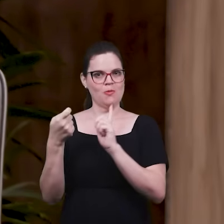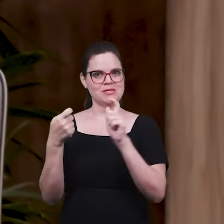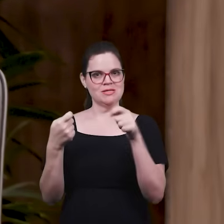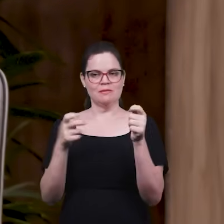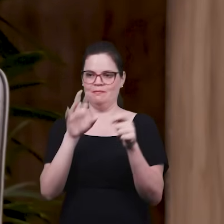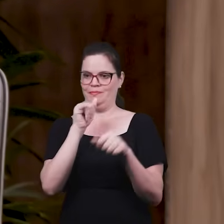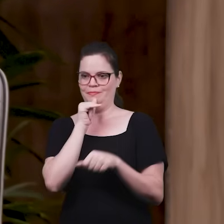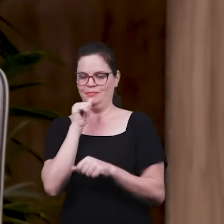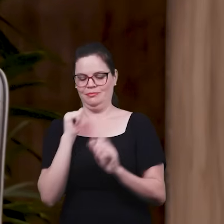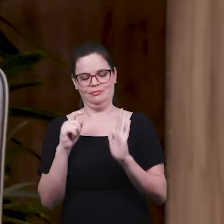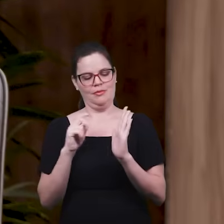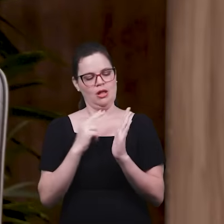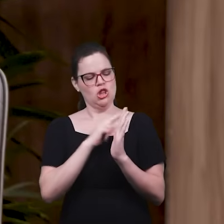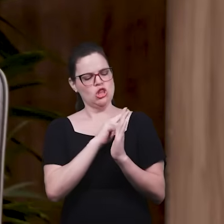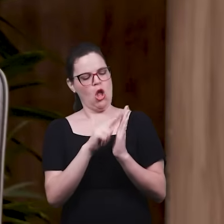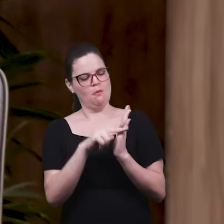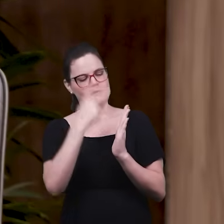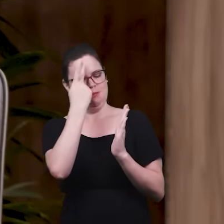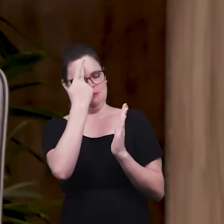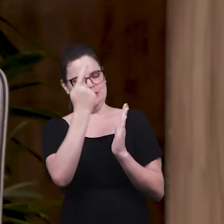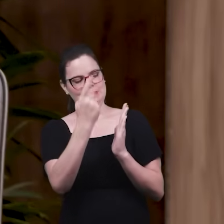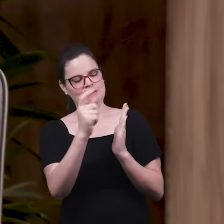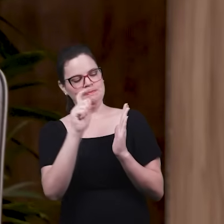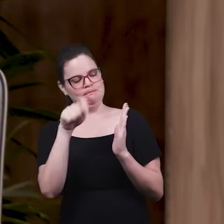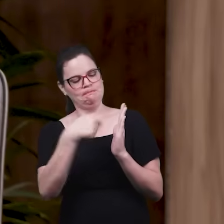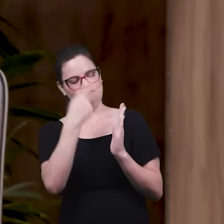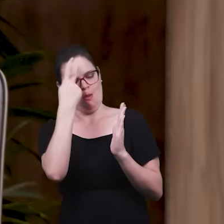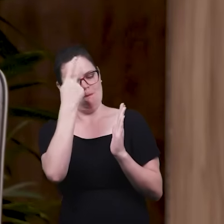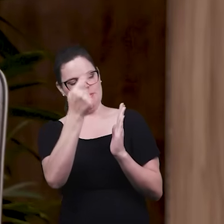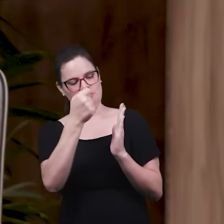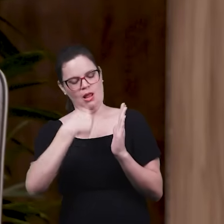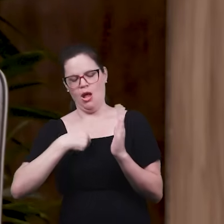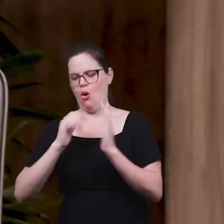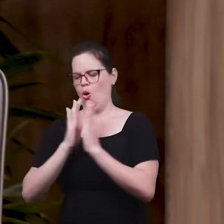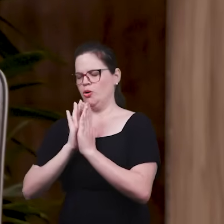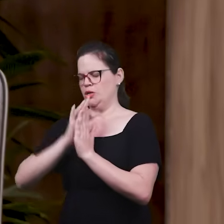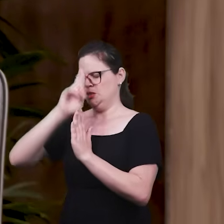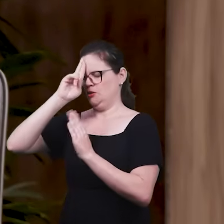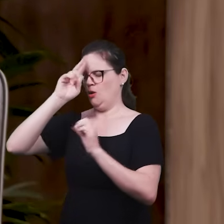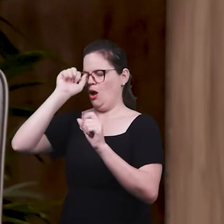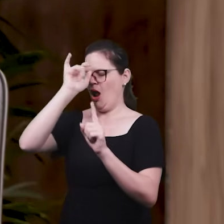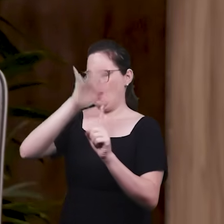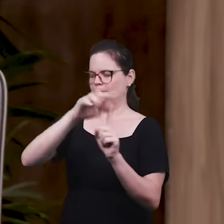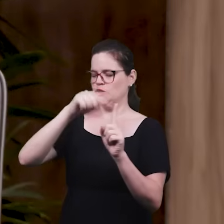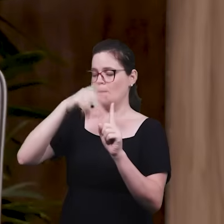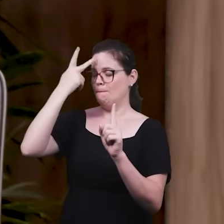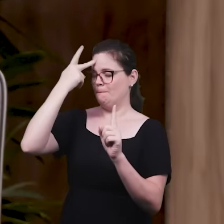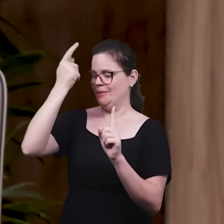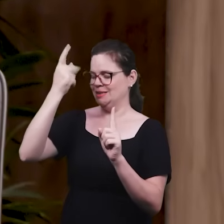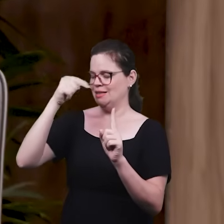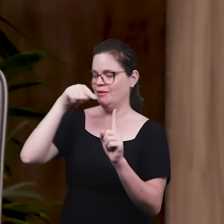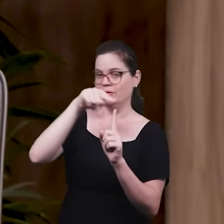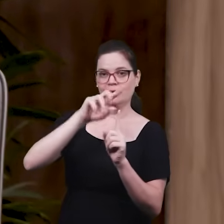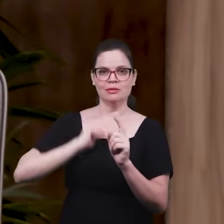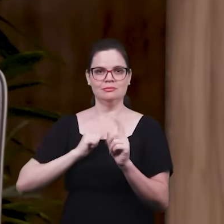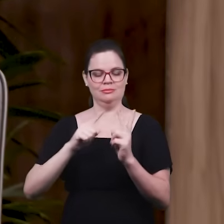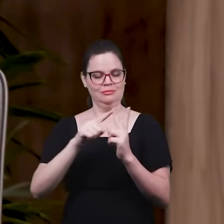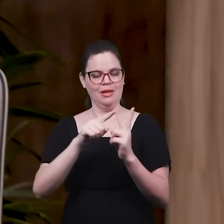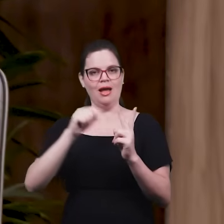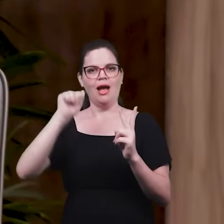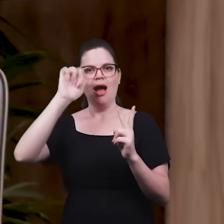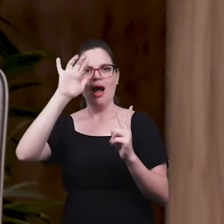faz o que nós não podemos fazer. Porque aí o Senhor vai operar. Então, às vezes, até vi também o que Fernanda